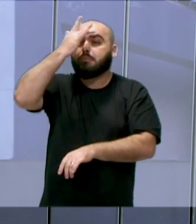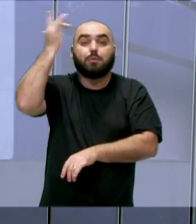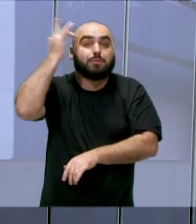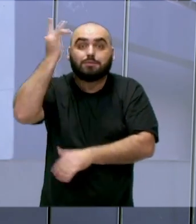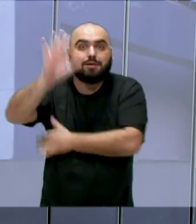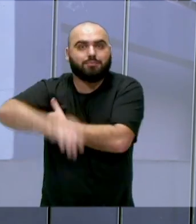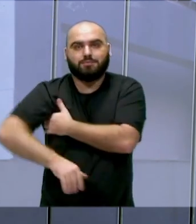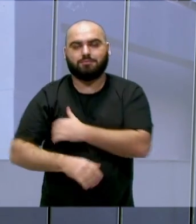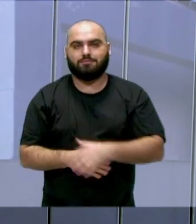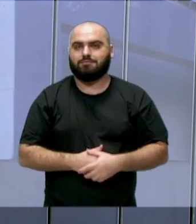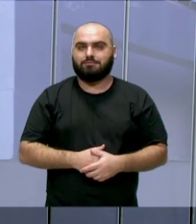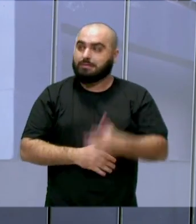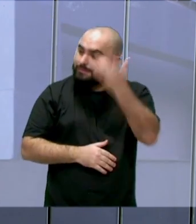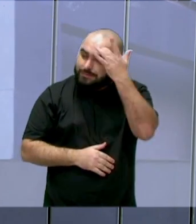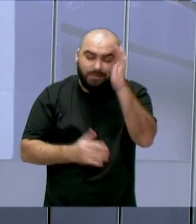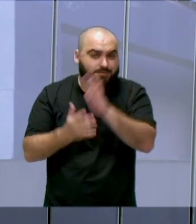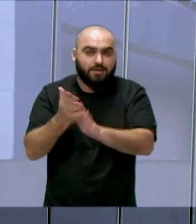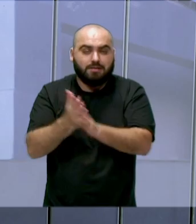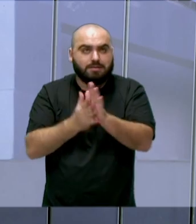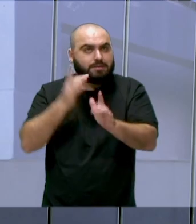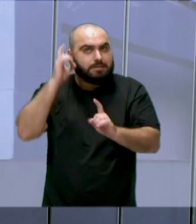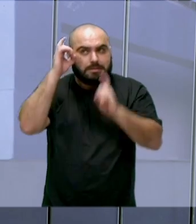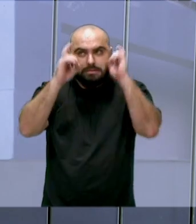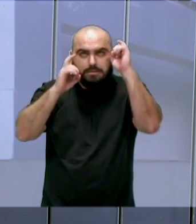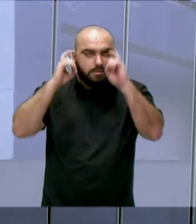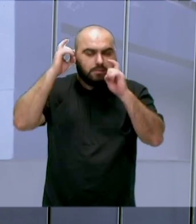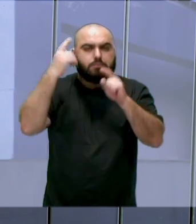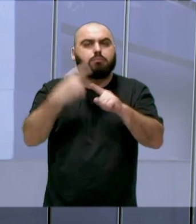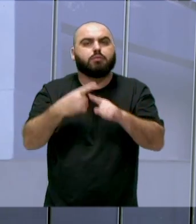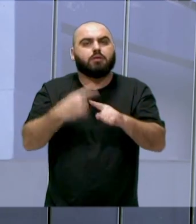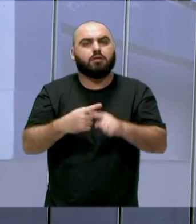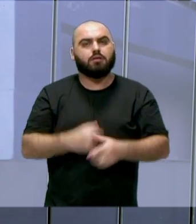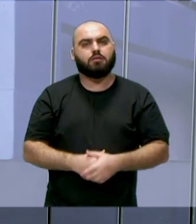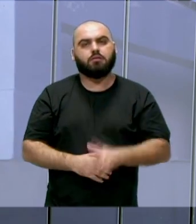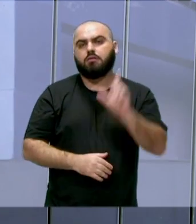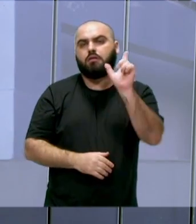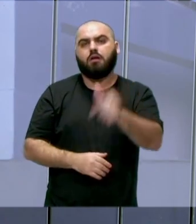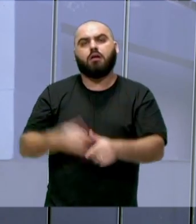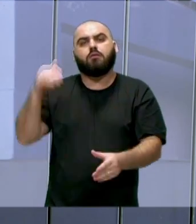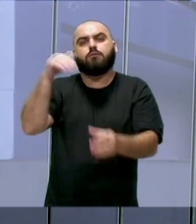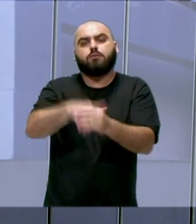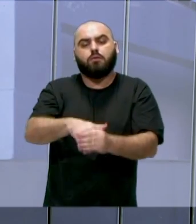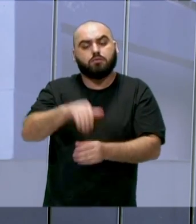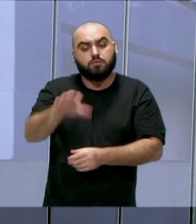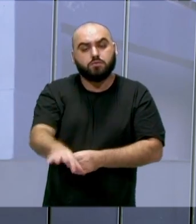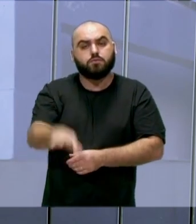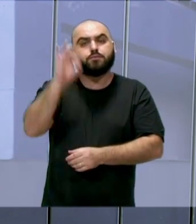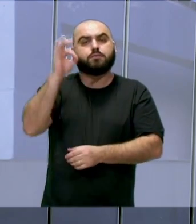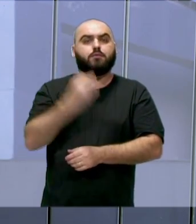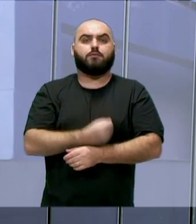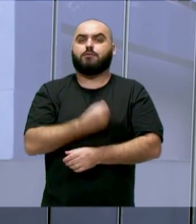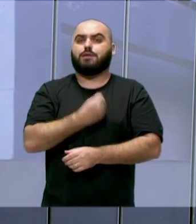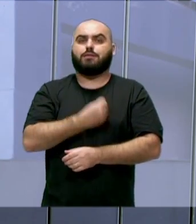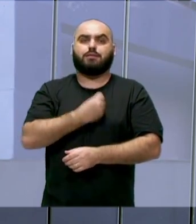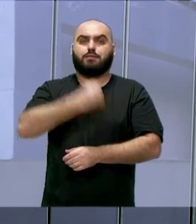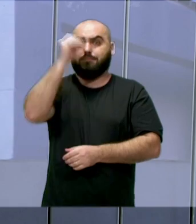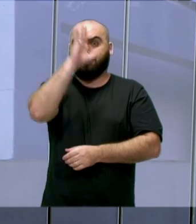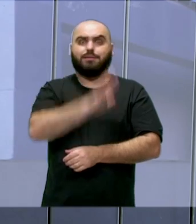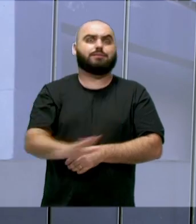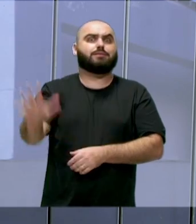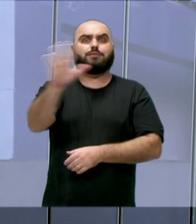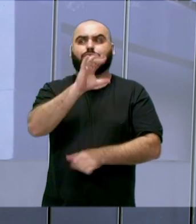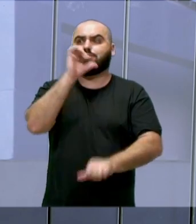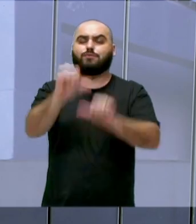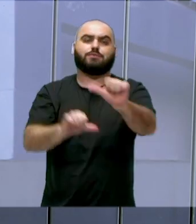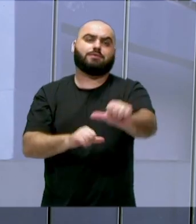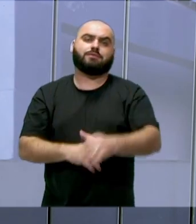sabem. Isso me preocupa. Isso me preocupa porque é um voto onde vai decidir a vida de milhões de brasileiros, né?